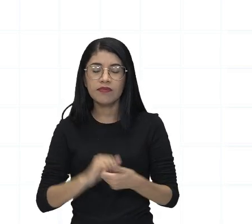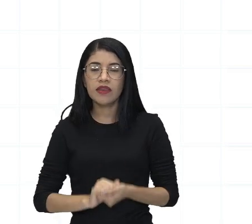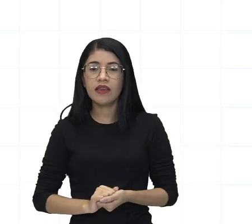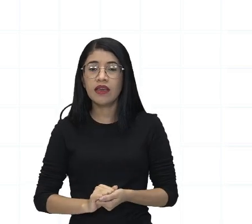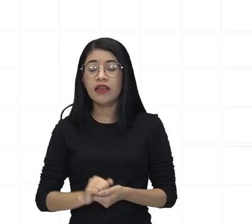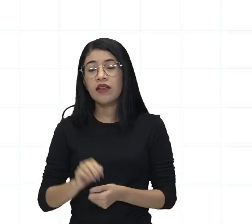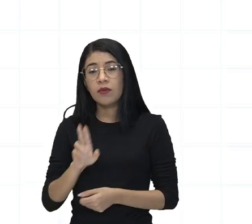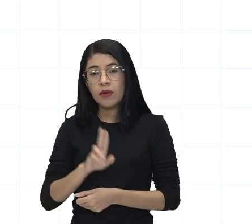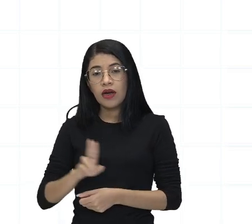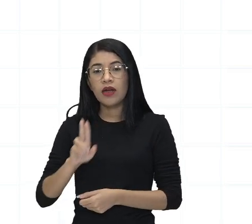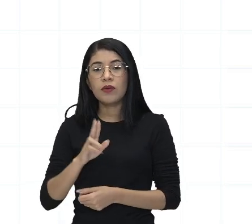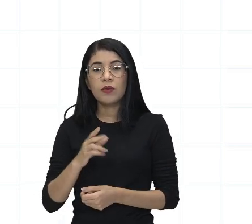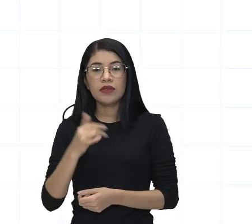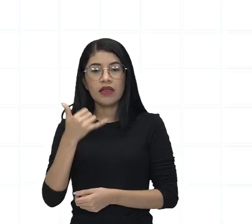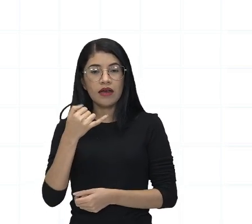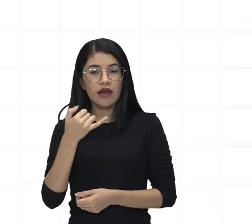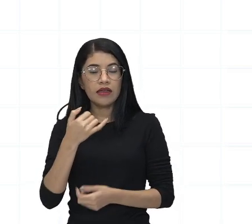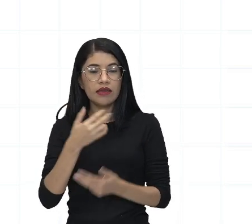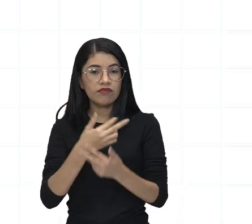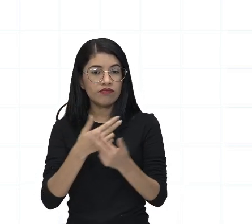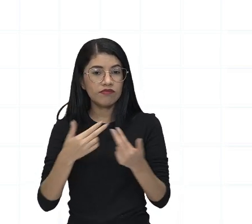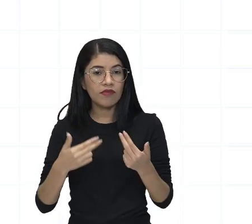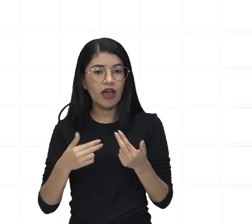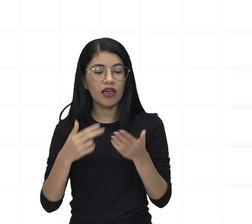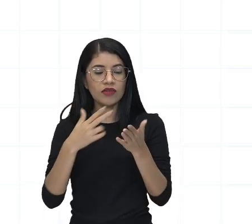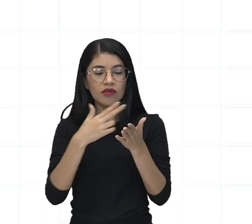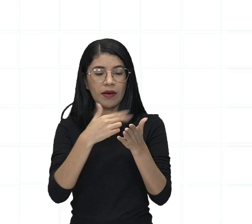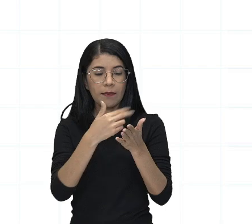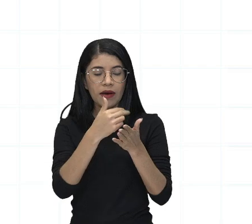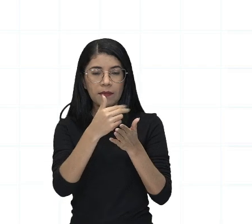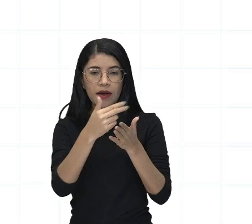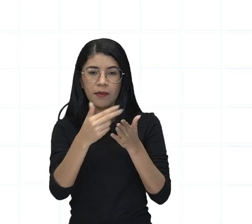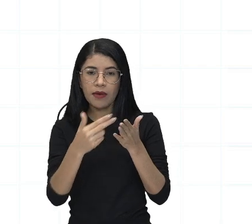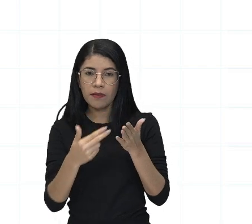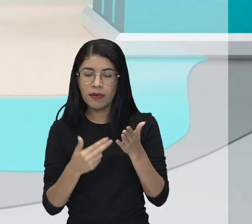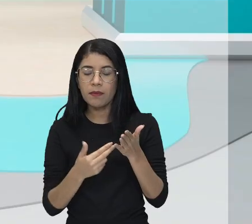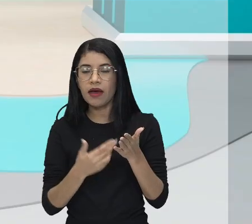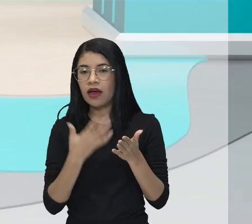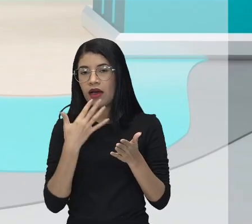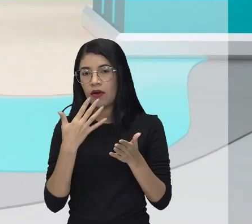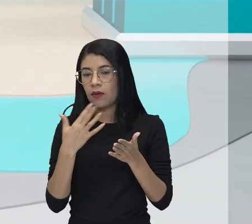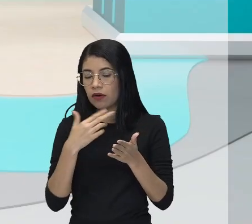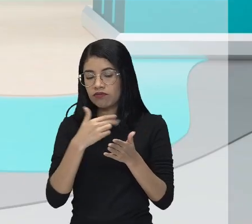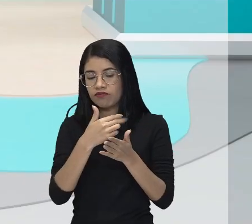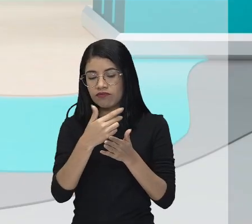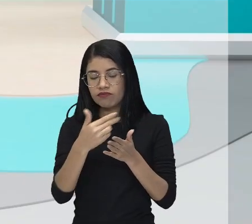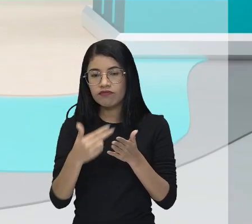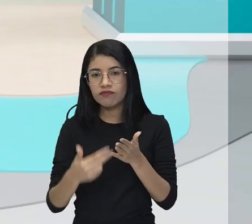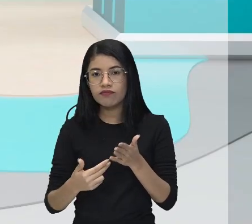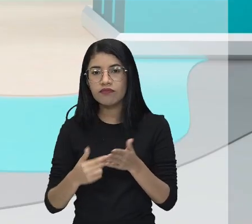canetas diferentes, né, de cores diferentes, e faz as suas obras